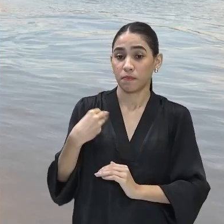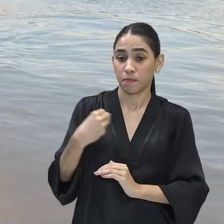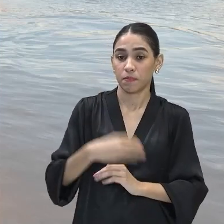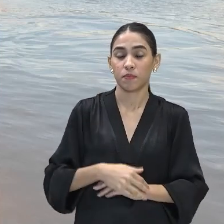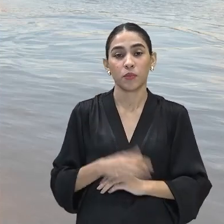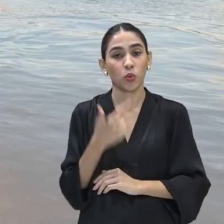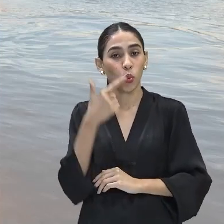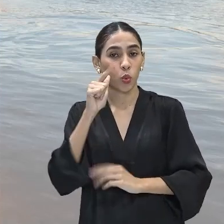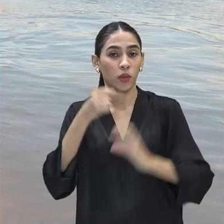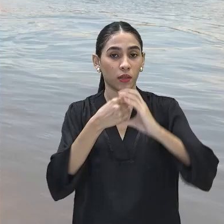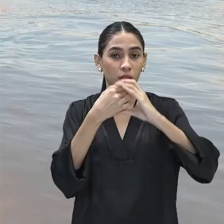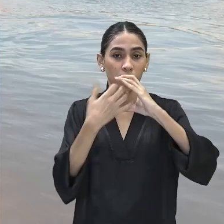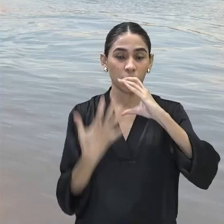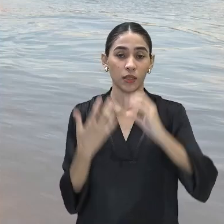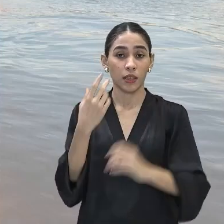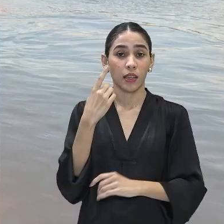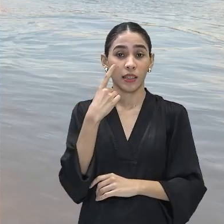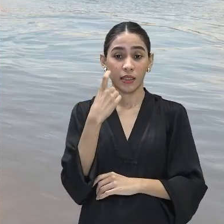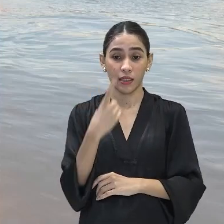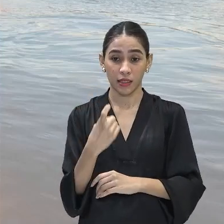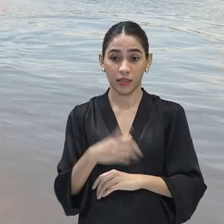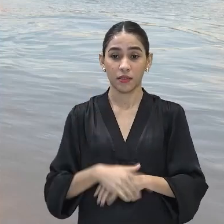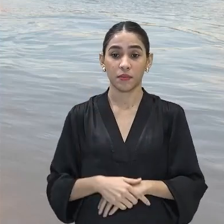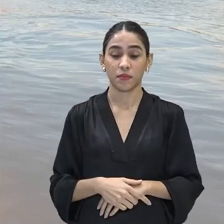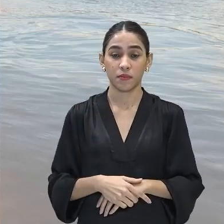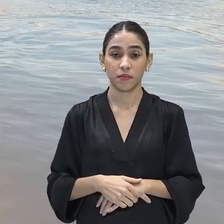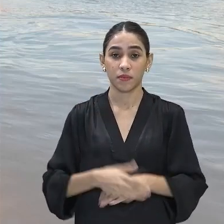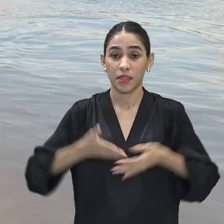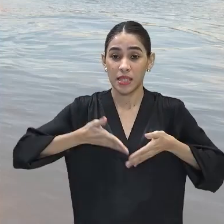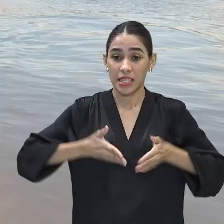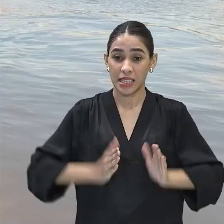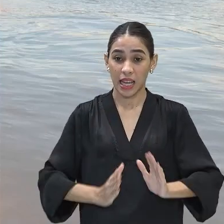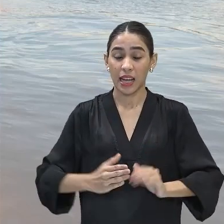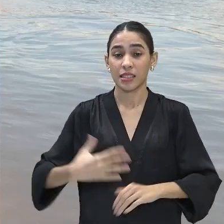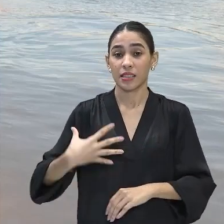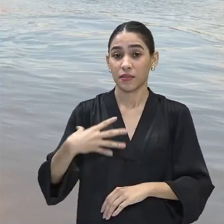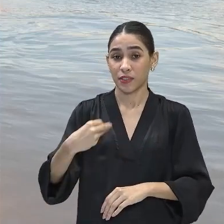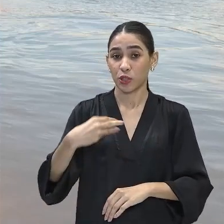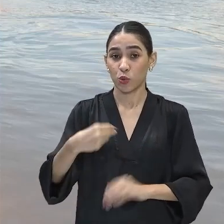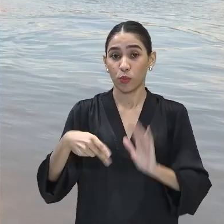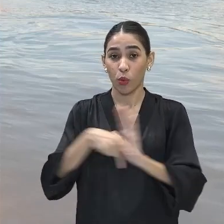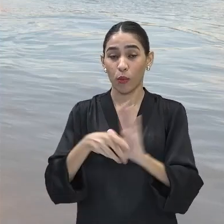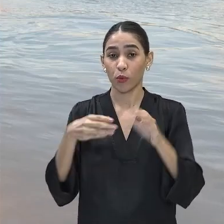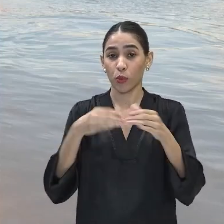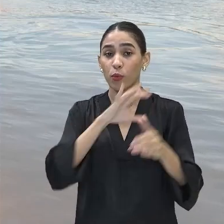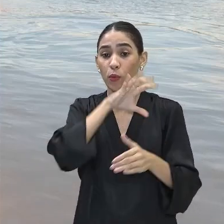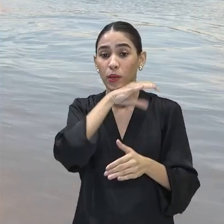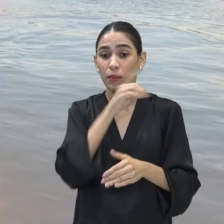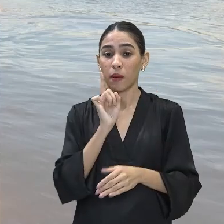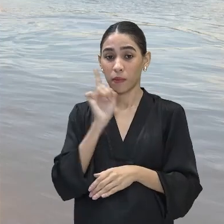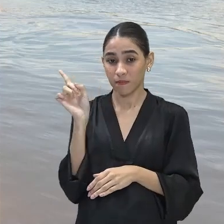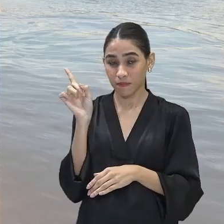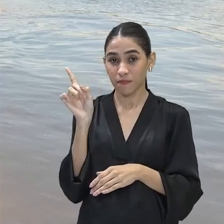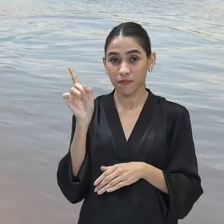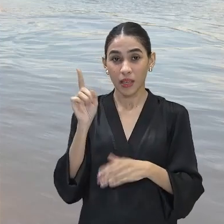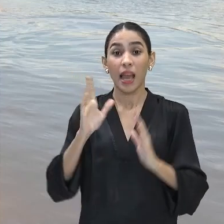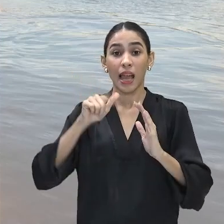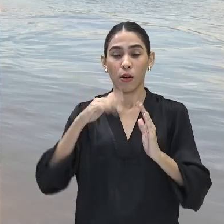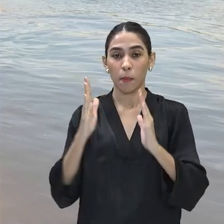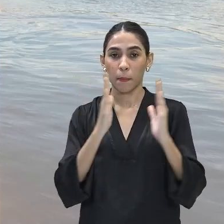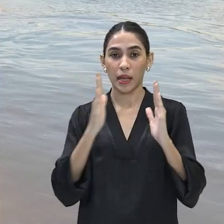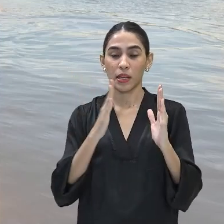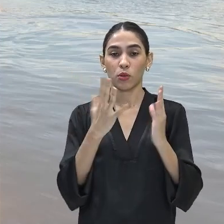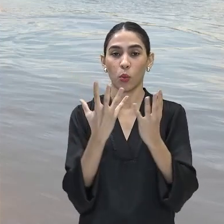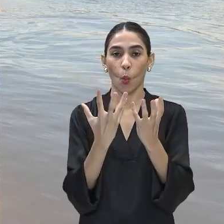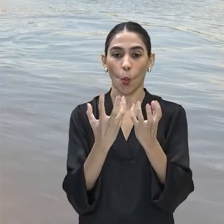bem interessante é que quando nascem os seus filhotes, é exatamente no período de seca. E aí,